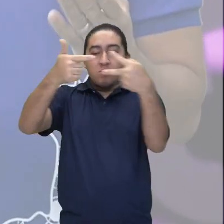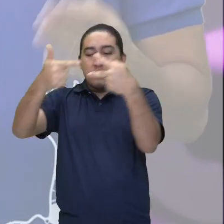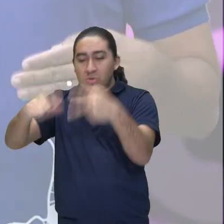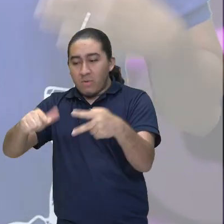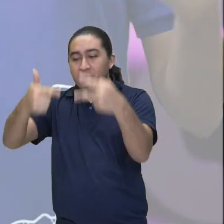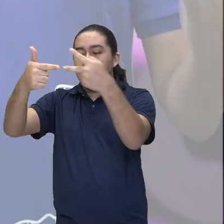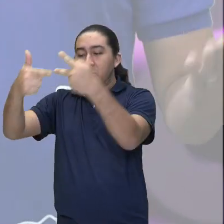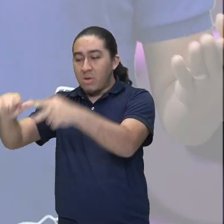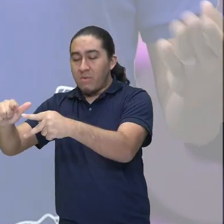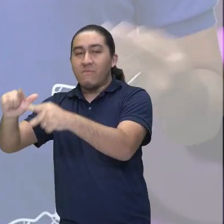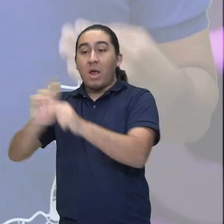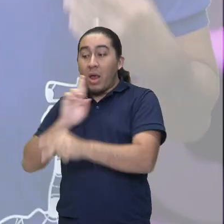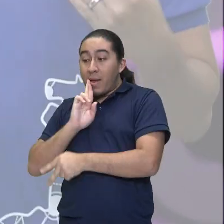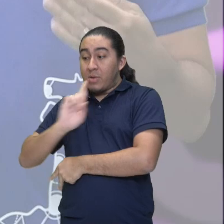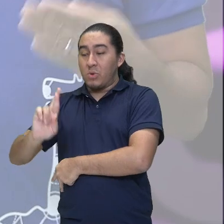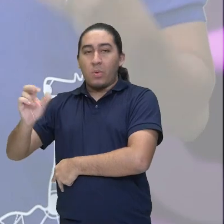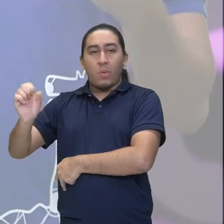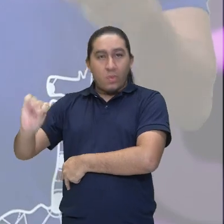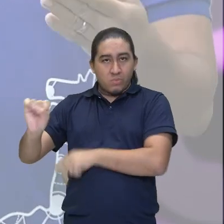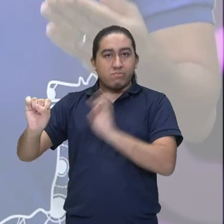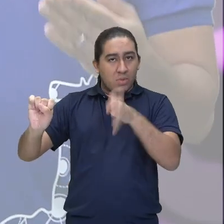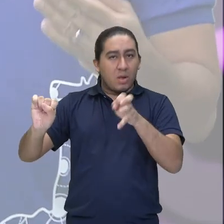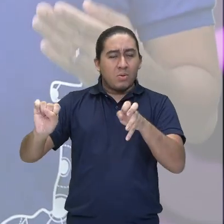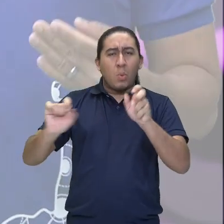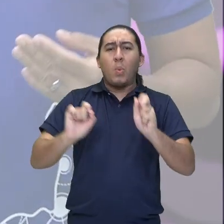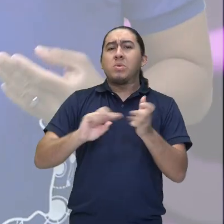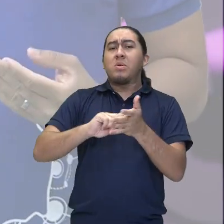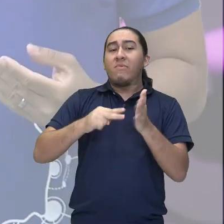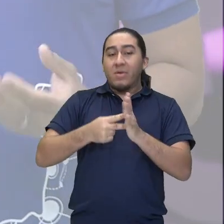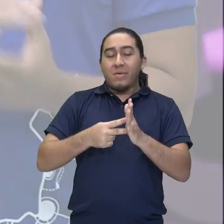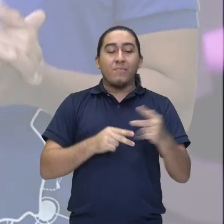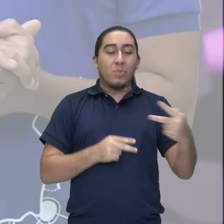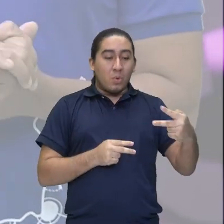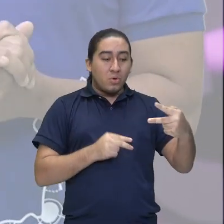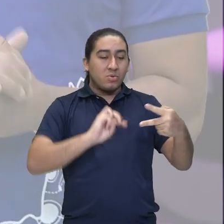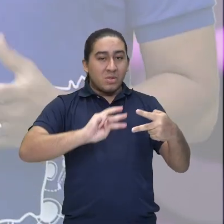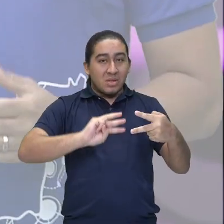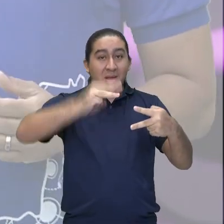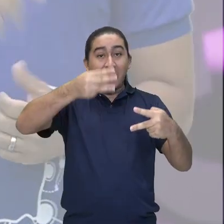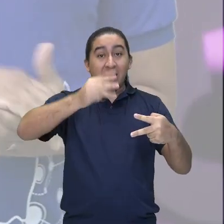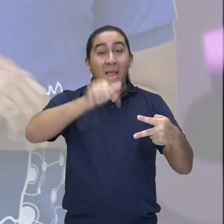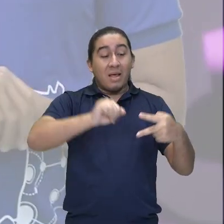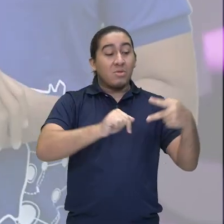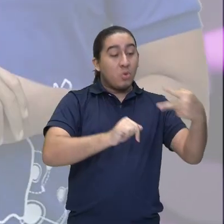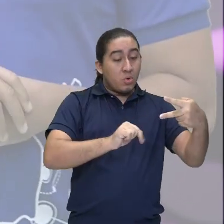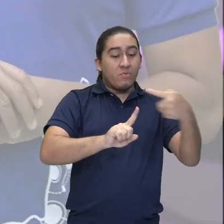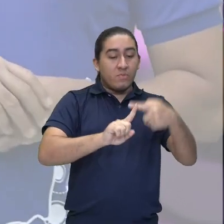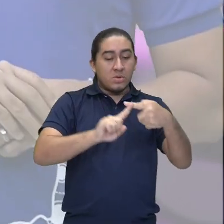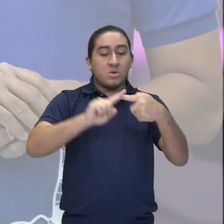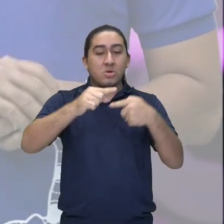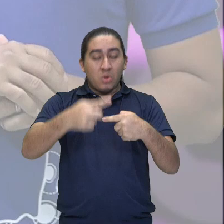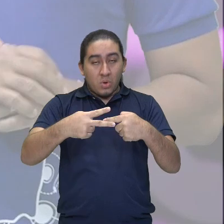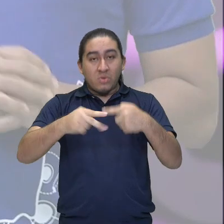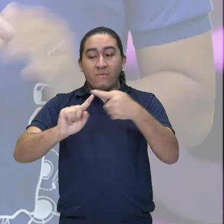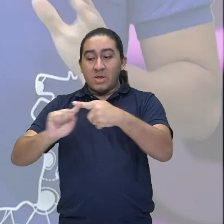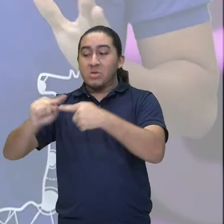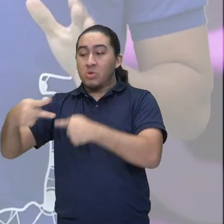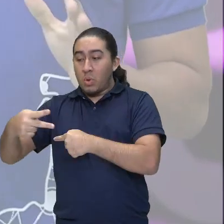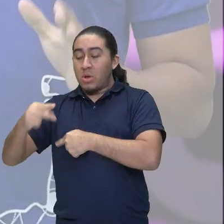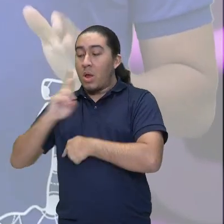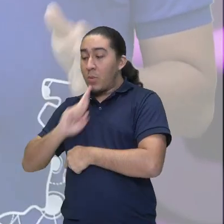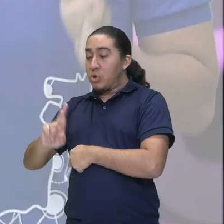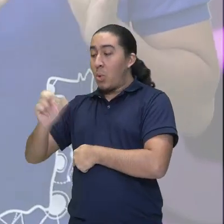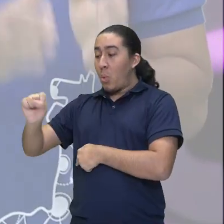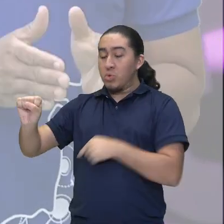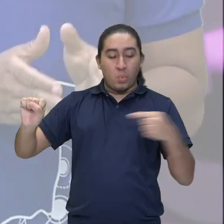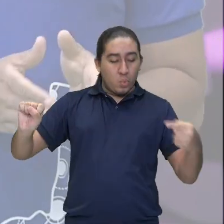resultado disso é o que é. Então, o que é 2 ao cubo? 8. Beleza? Vamos a mais um exemplo. Eu tenho